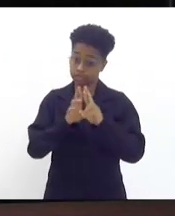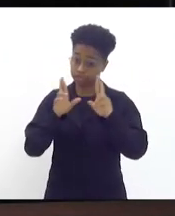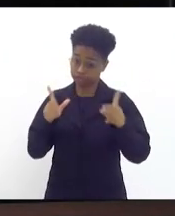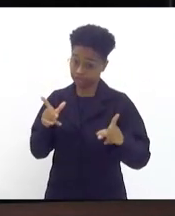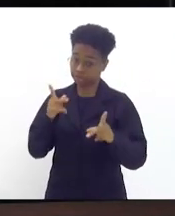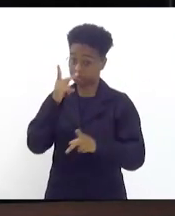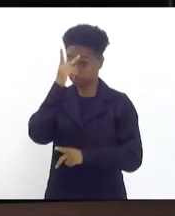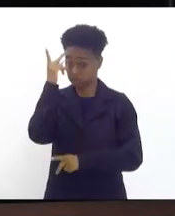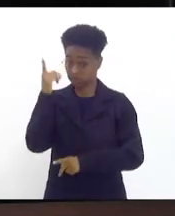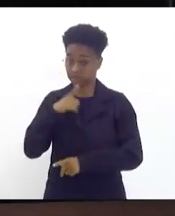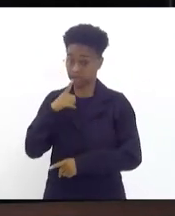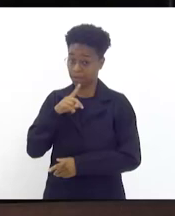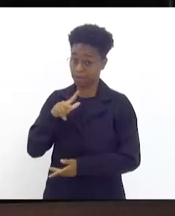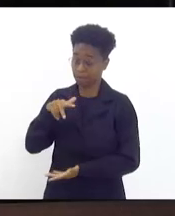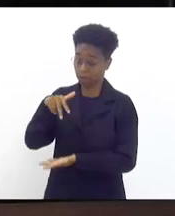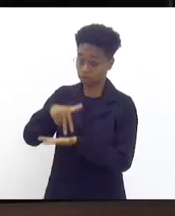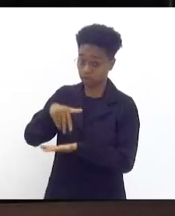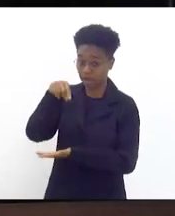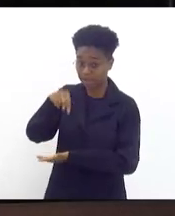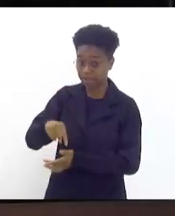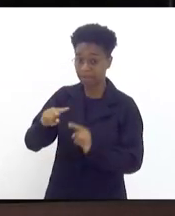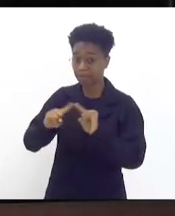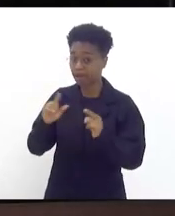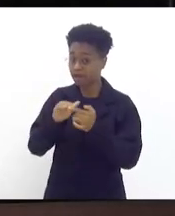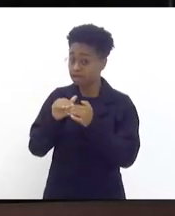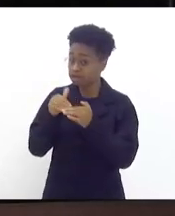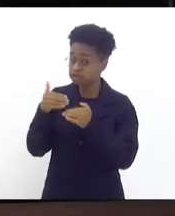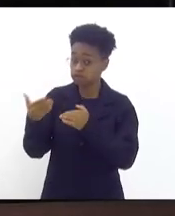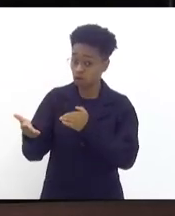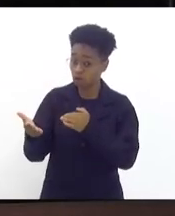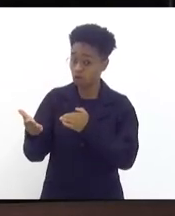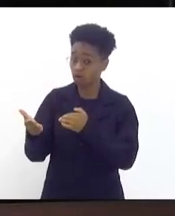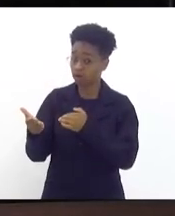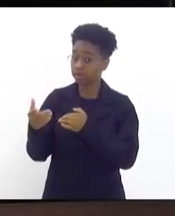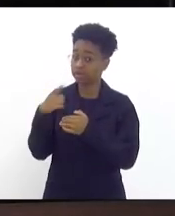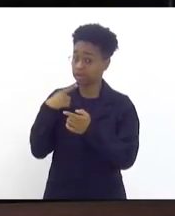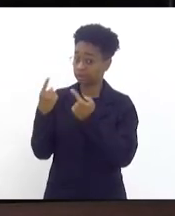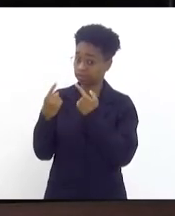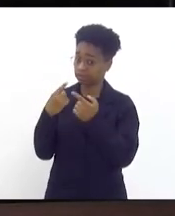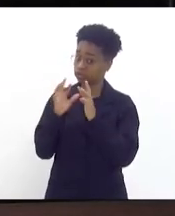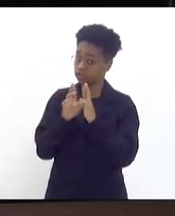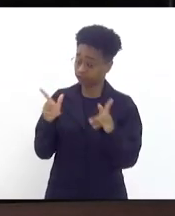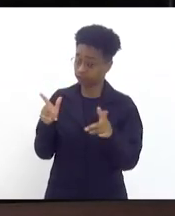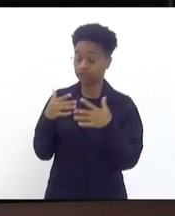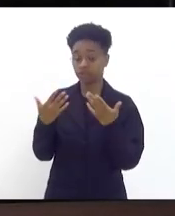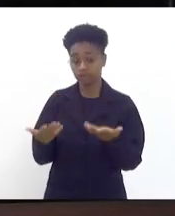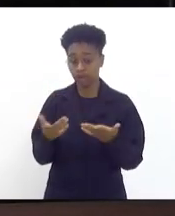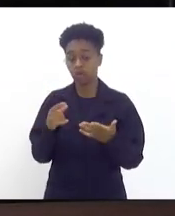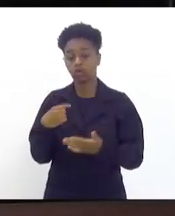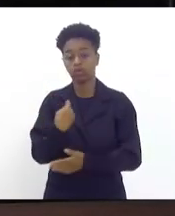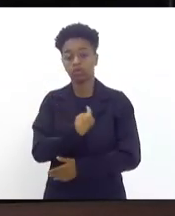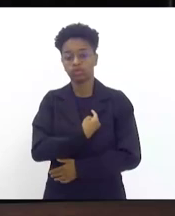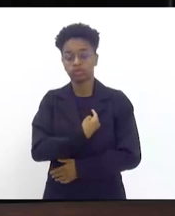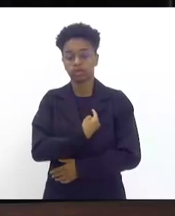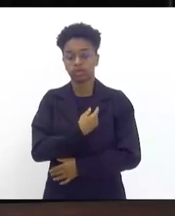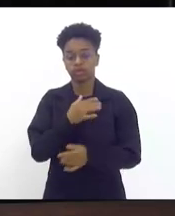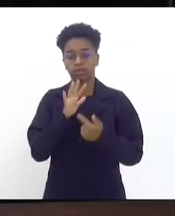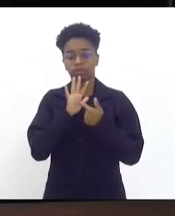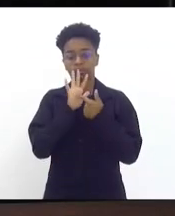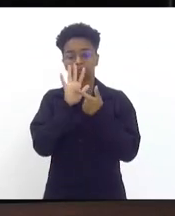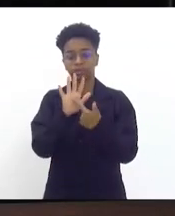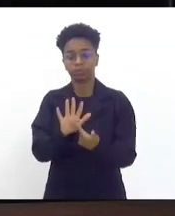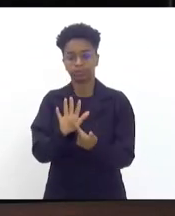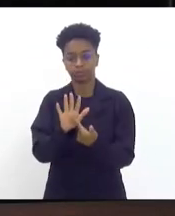tem uma postura aqui no plenário mas que é fora do plenário debaixo da mesa tem outra então fica aqui a nossa a nossa